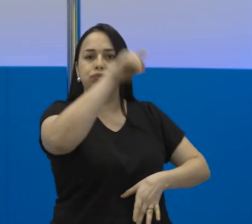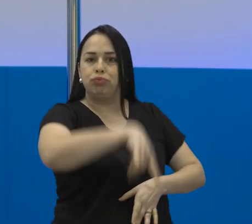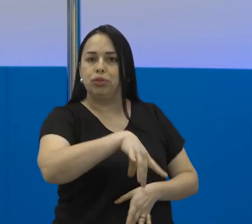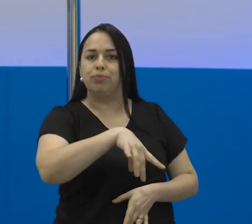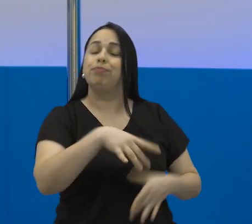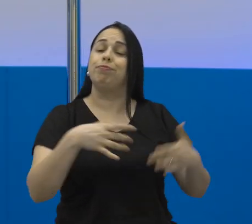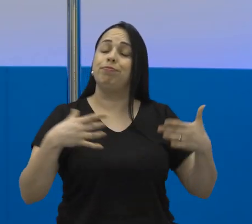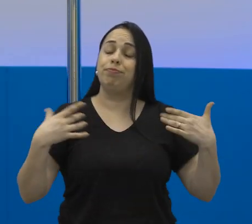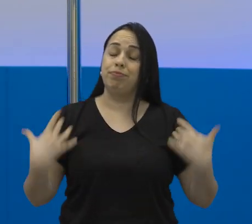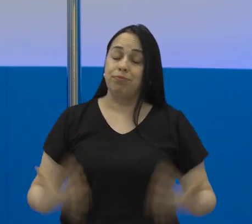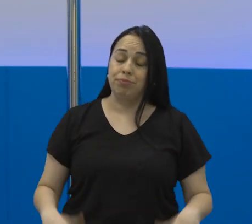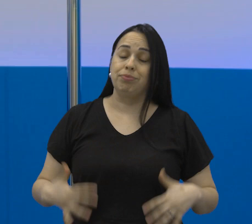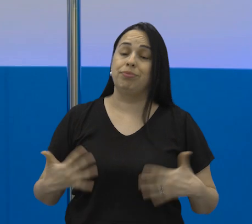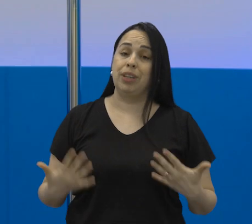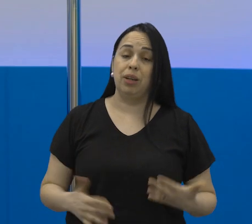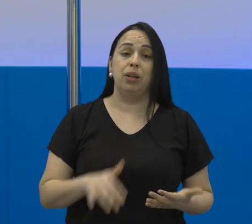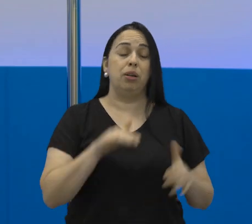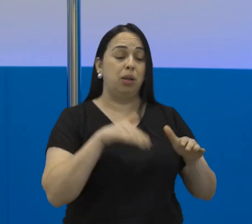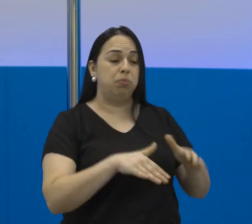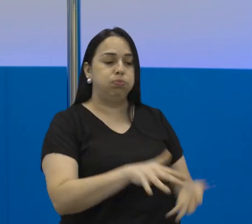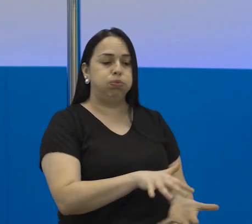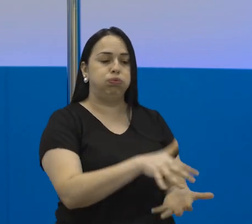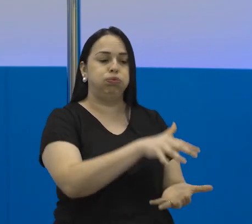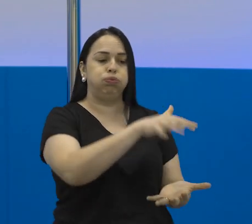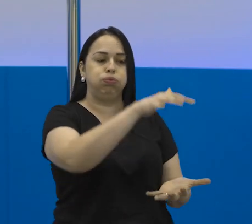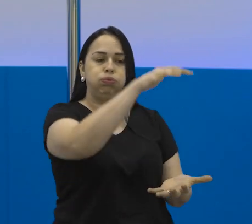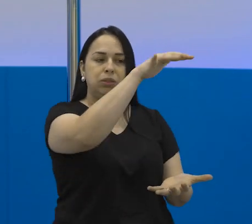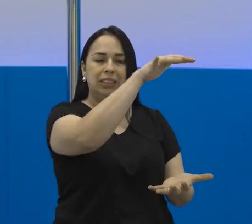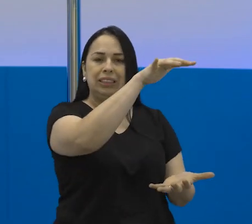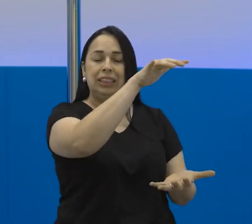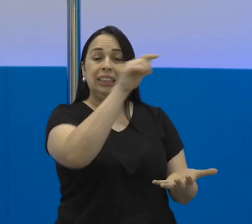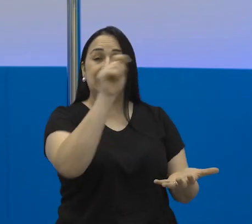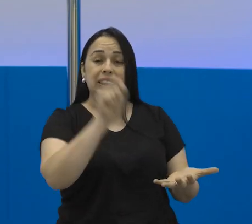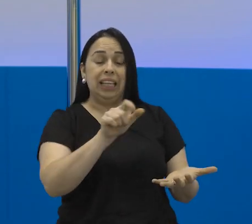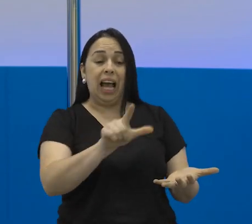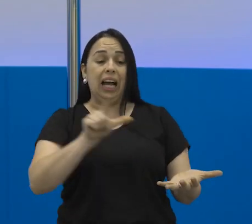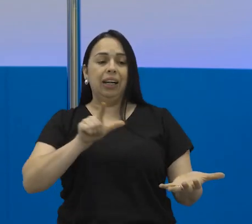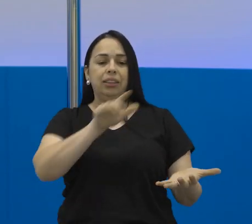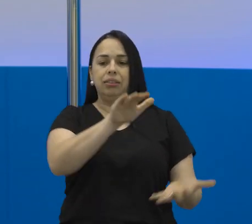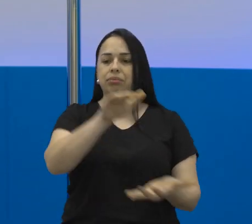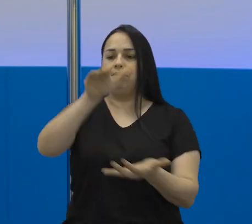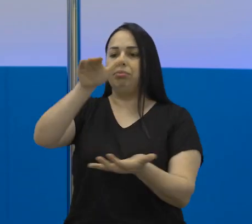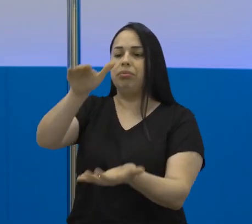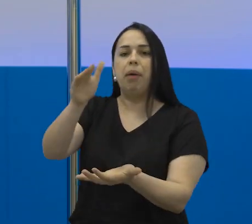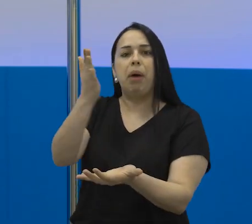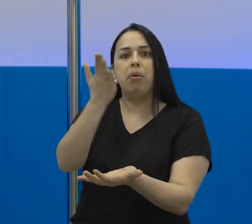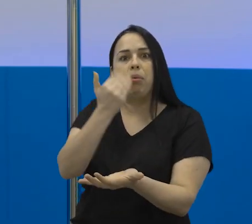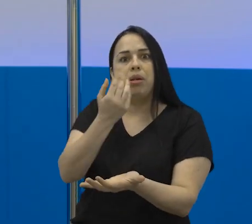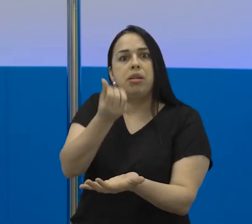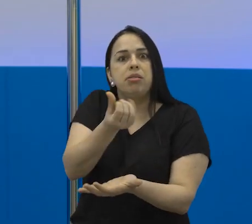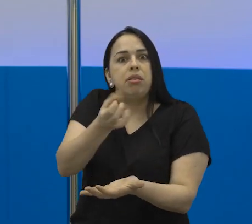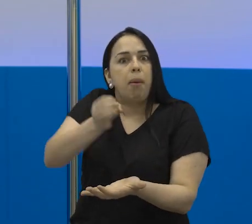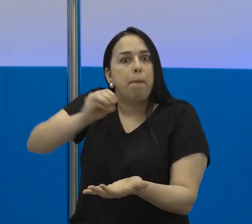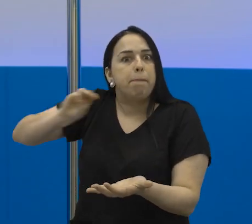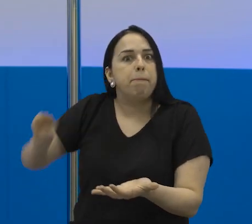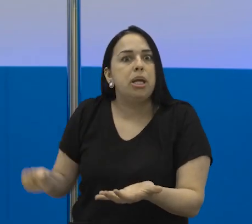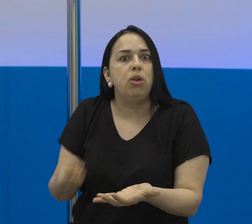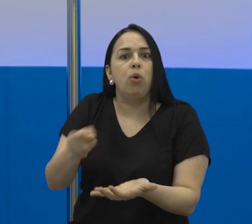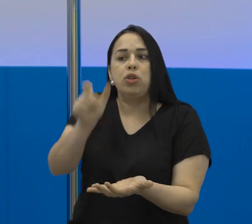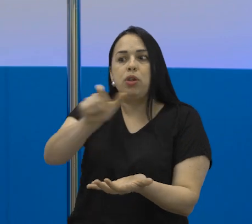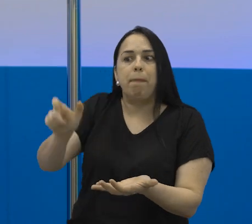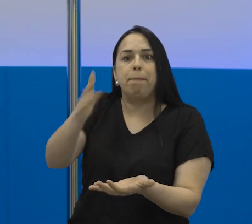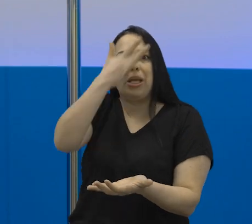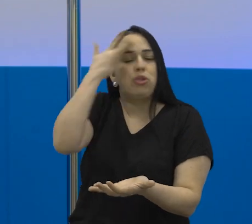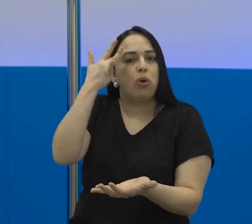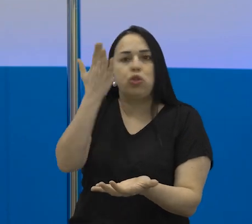no lixo. Esse montante poderia suprir a necessidade de 60 milhões de pessoas que têm